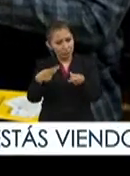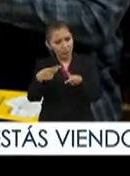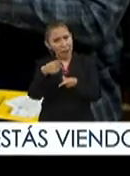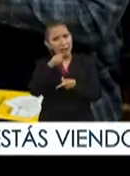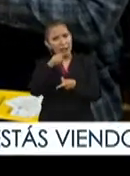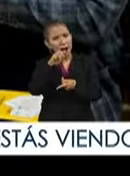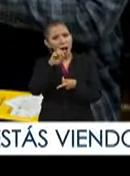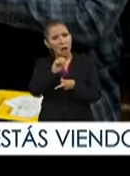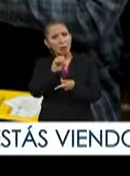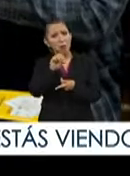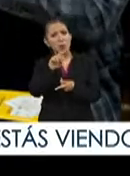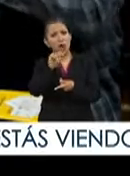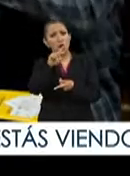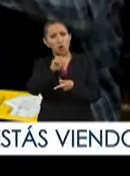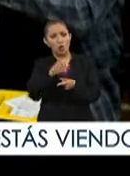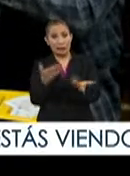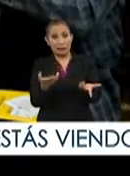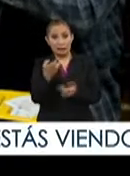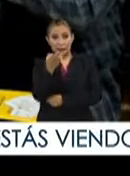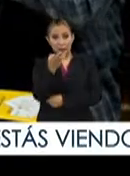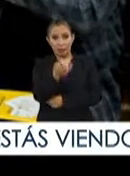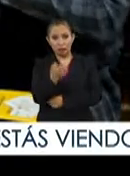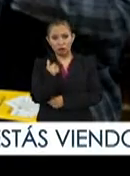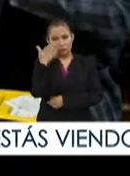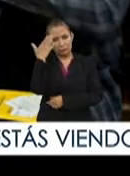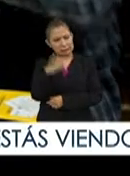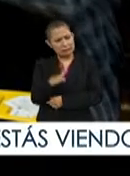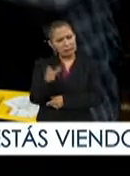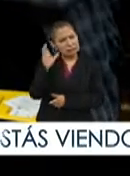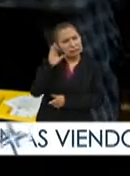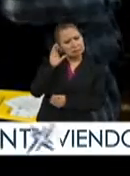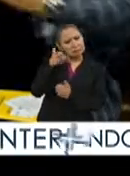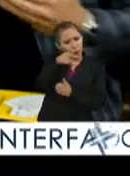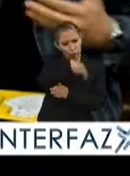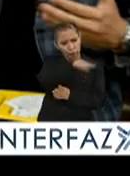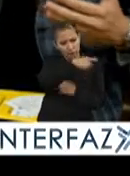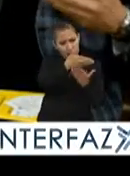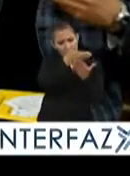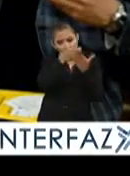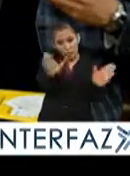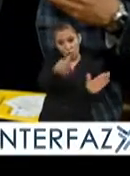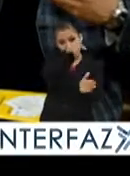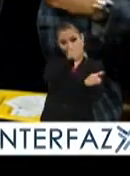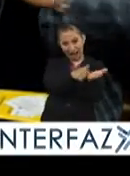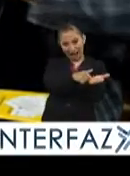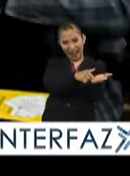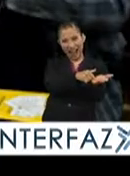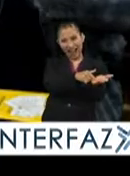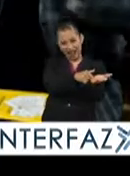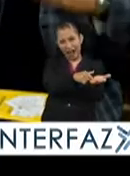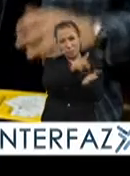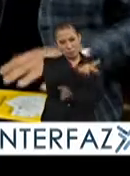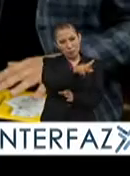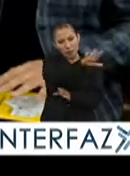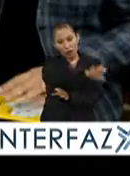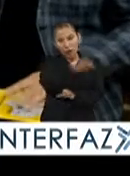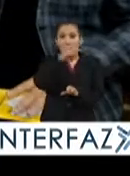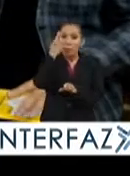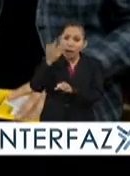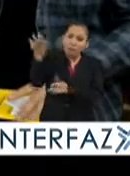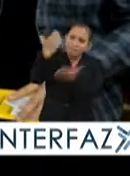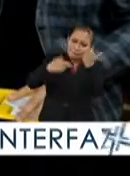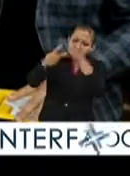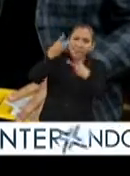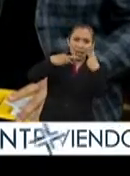Sao Paulo. Y para ello tengo entendido que abren los espacios públicos para que cada vez